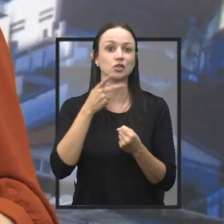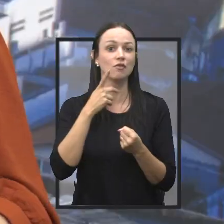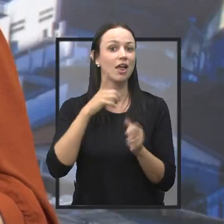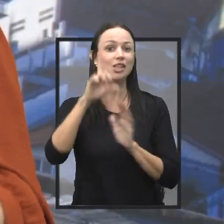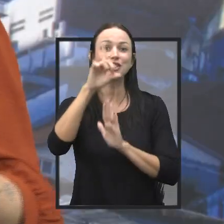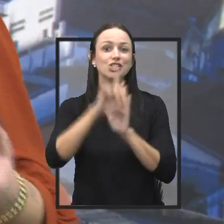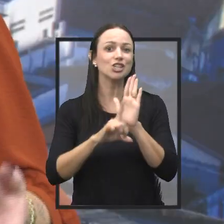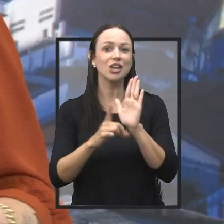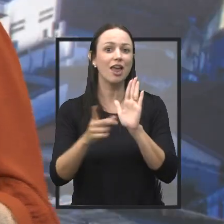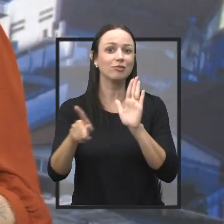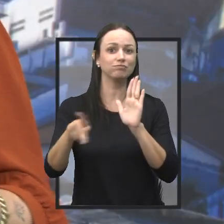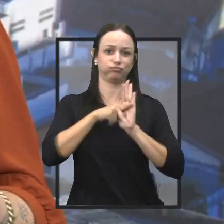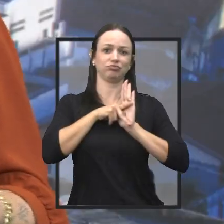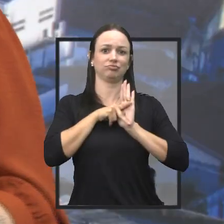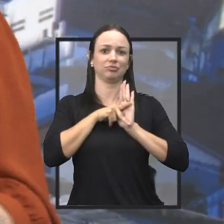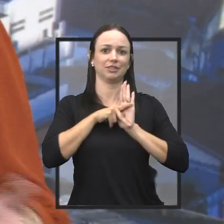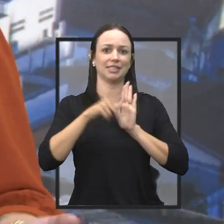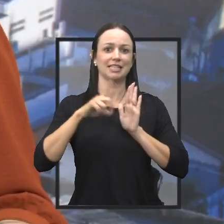adquirido, são